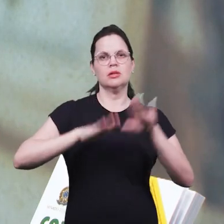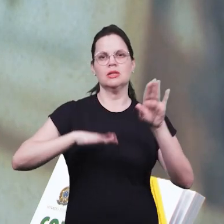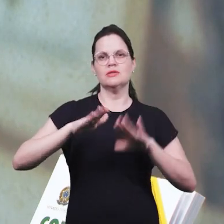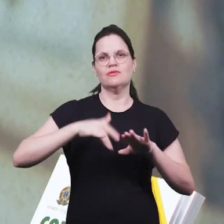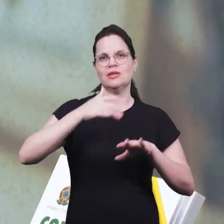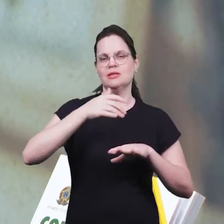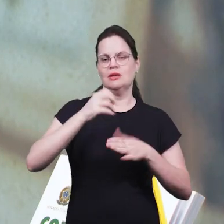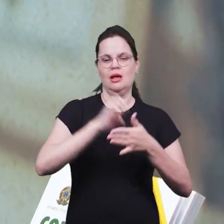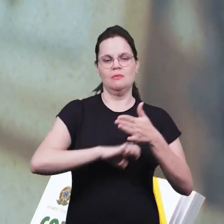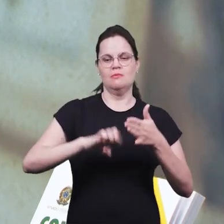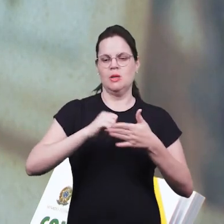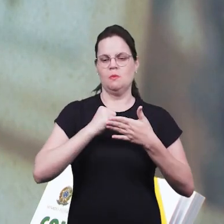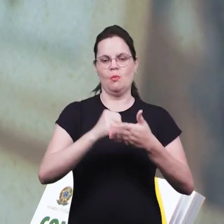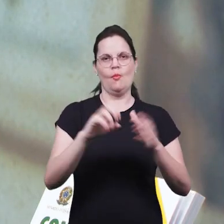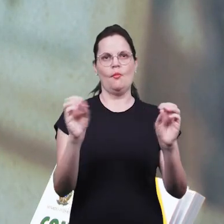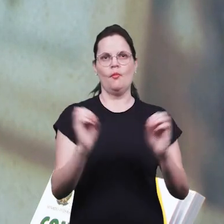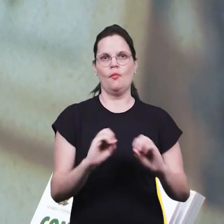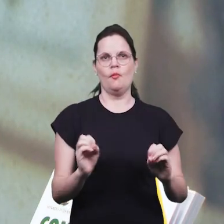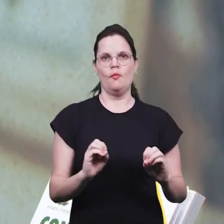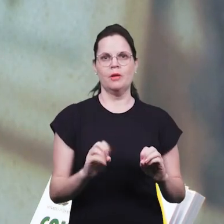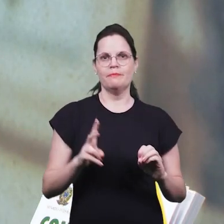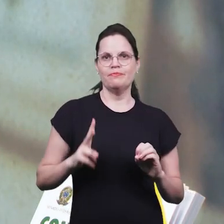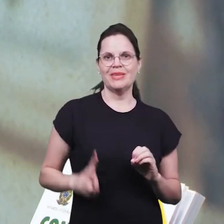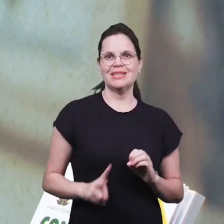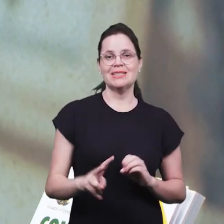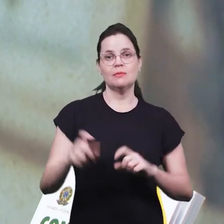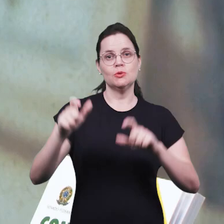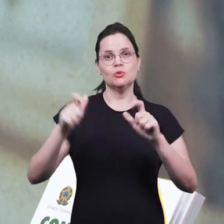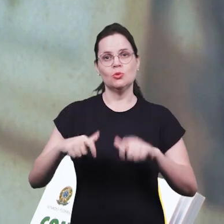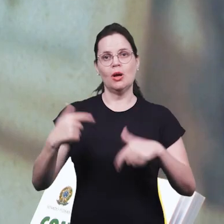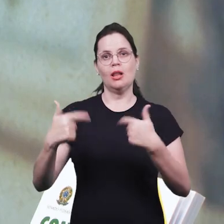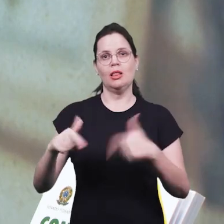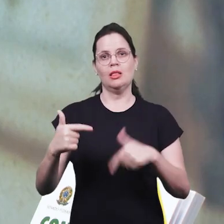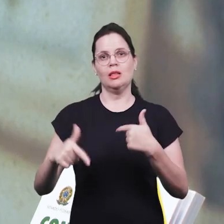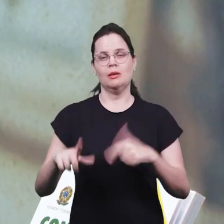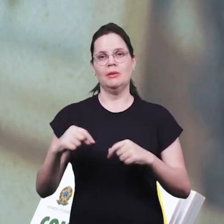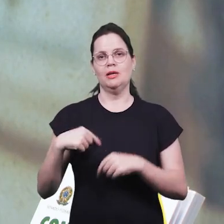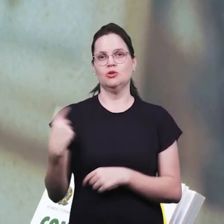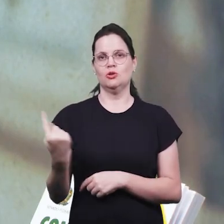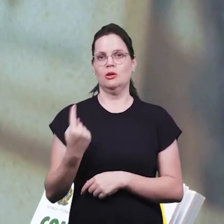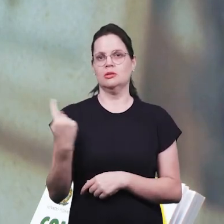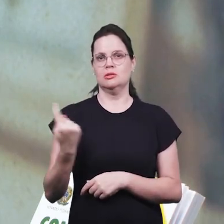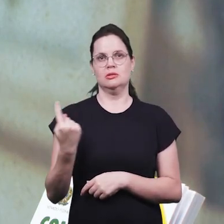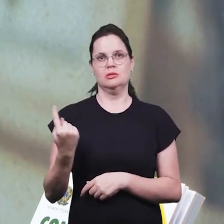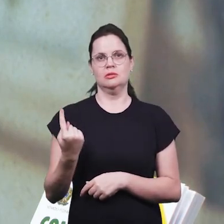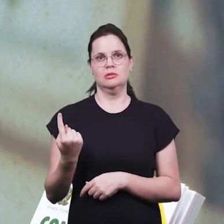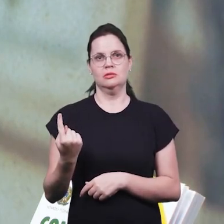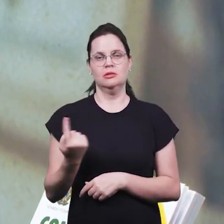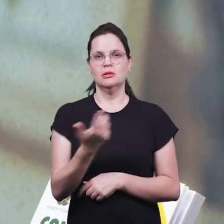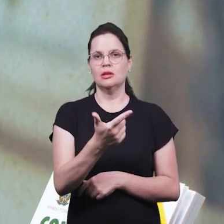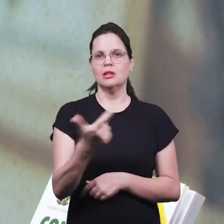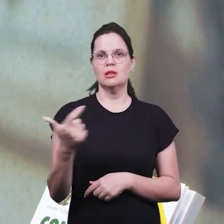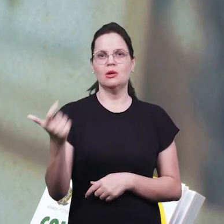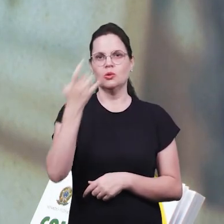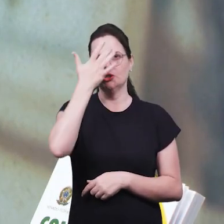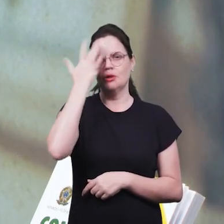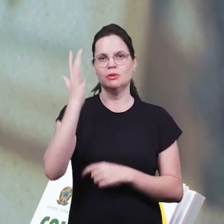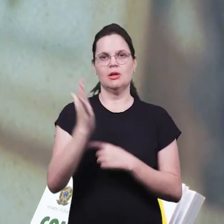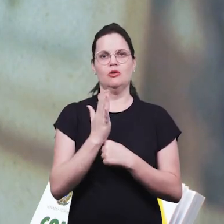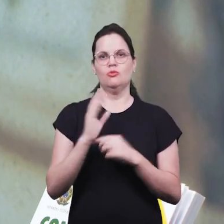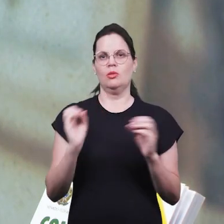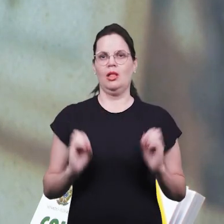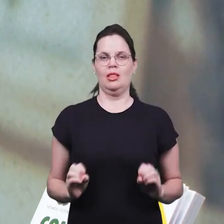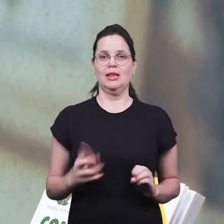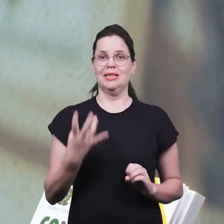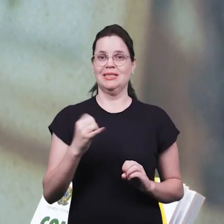não dava assistência. Pelo contrário, ela era colocada num posto de trabalho para trabalhar isolada, sem que quem tivesse ali para poder